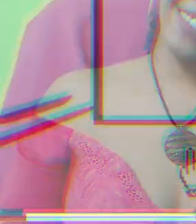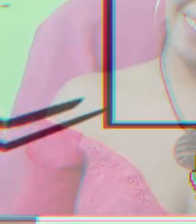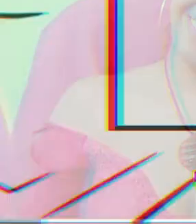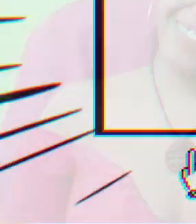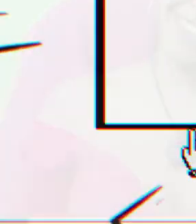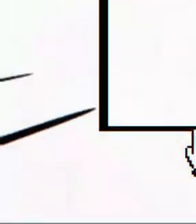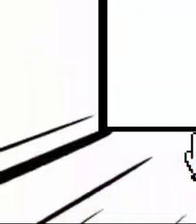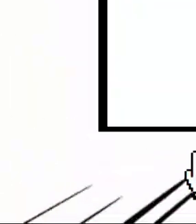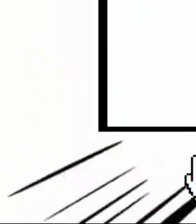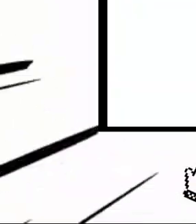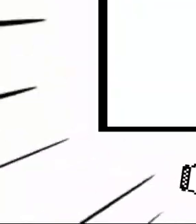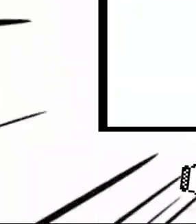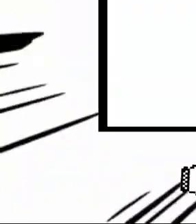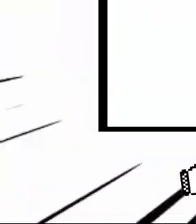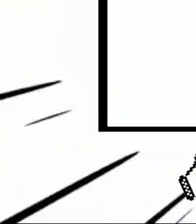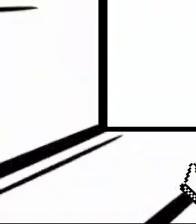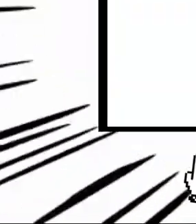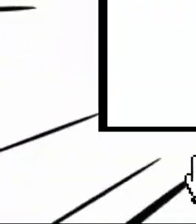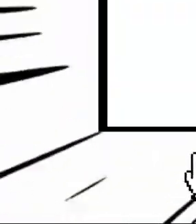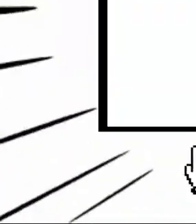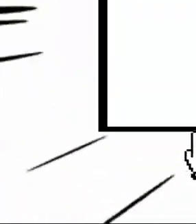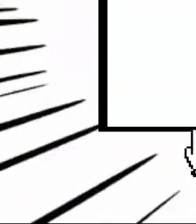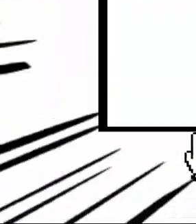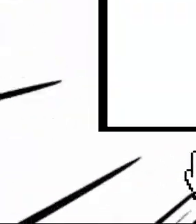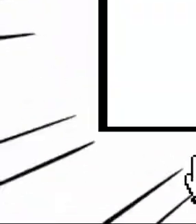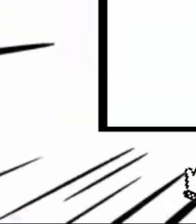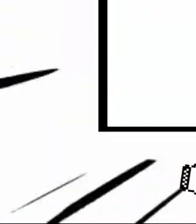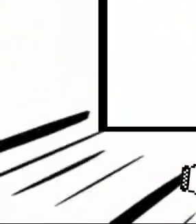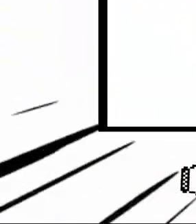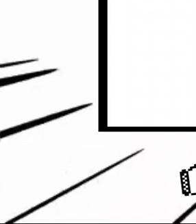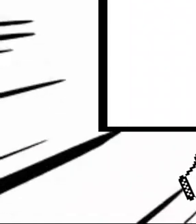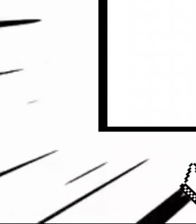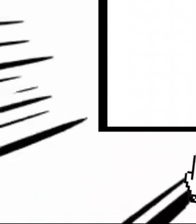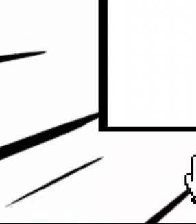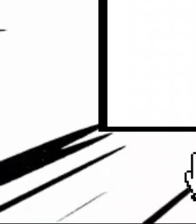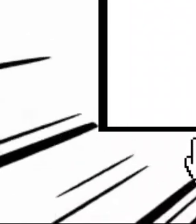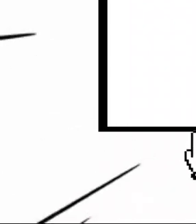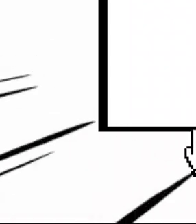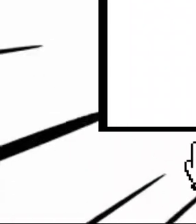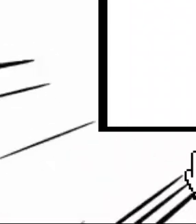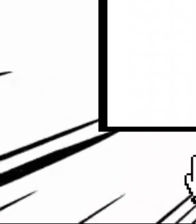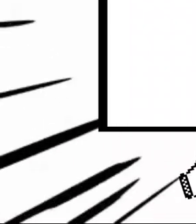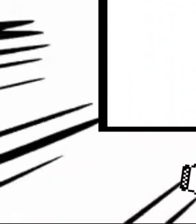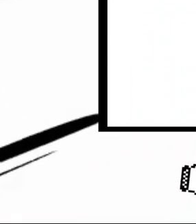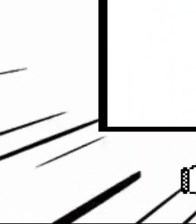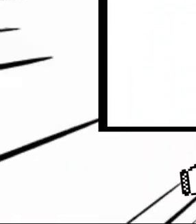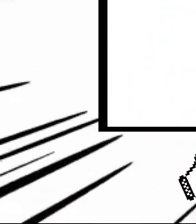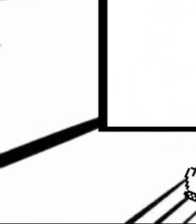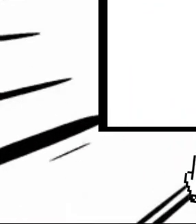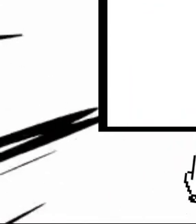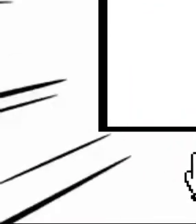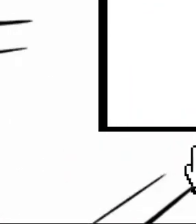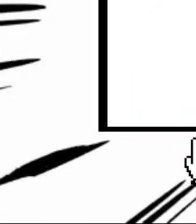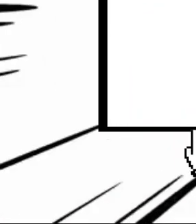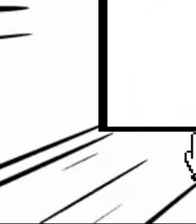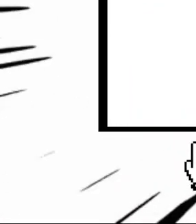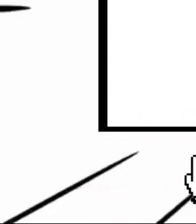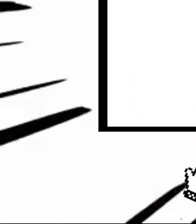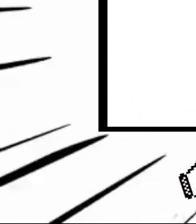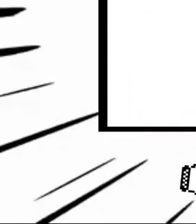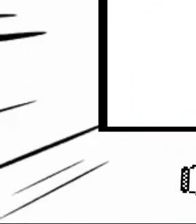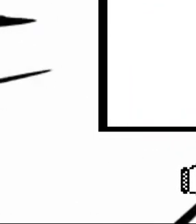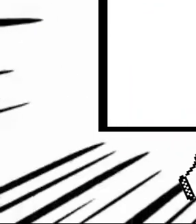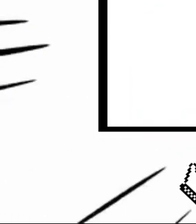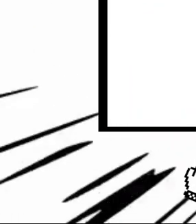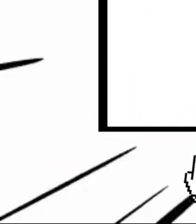meus amores tudo bem a Talita Cabral então para você valorizar por favor me ajude a dar mais